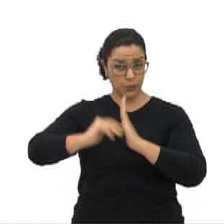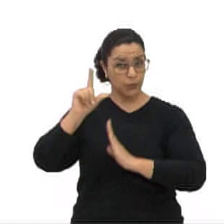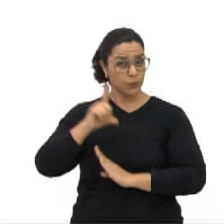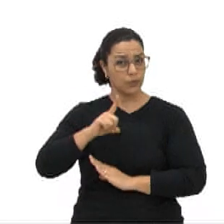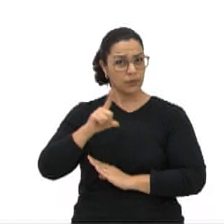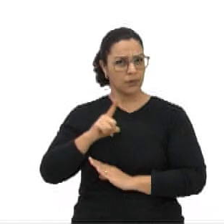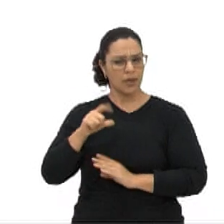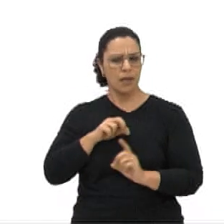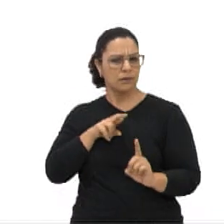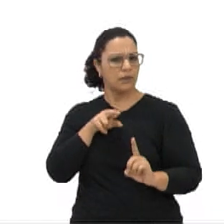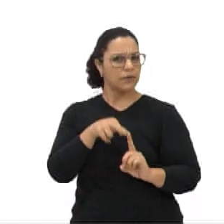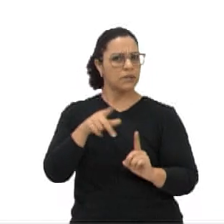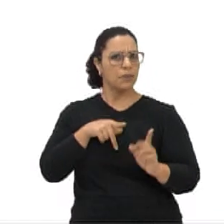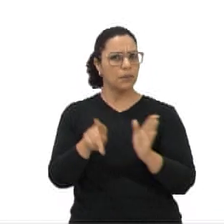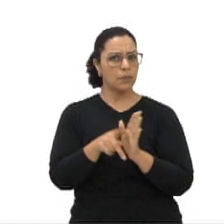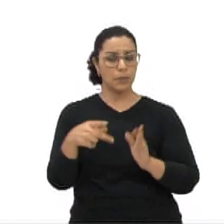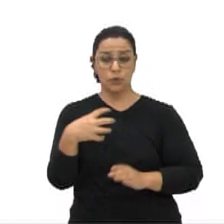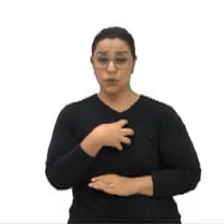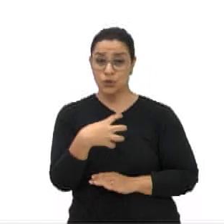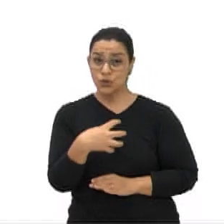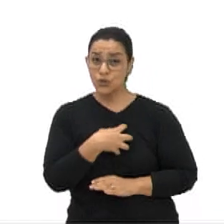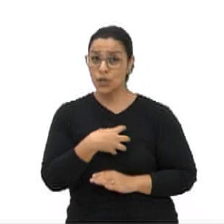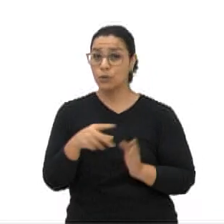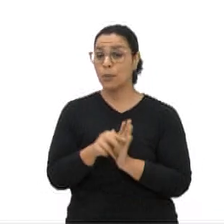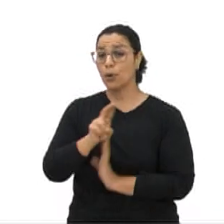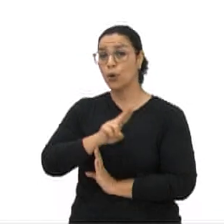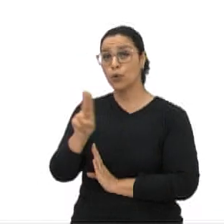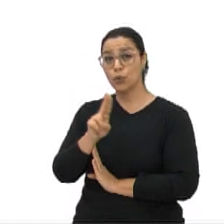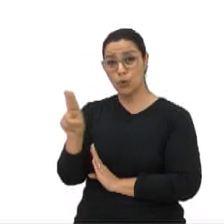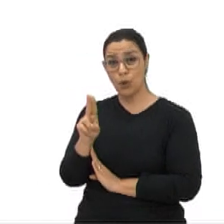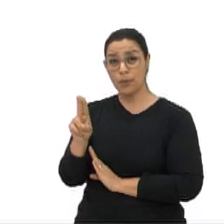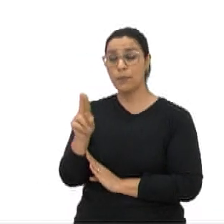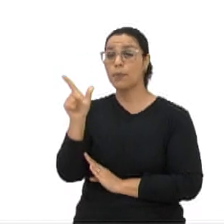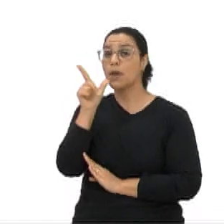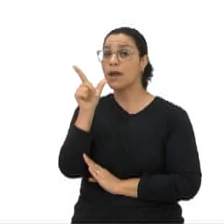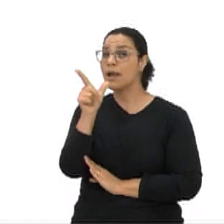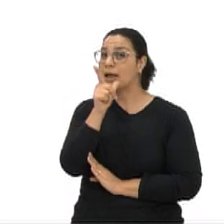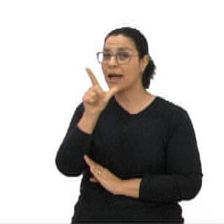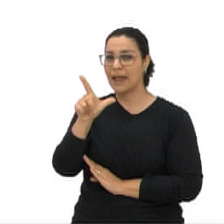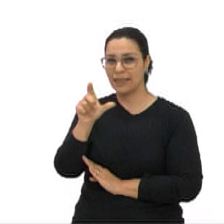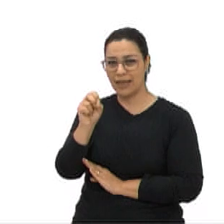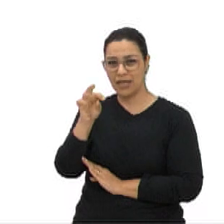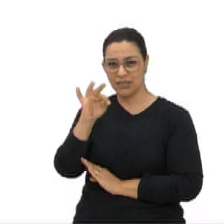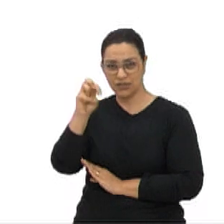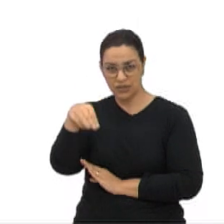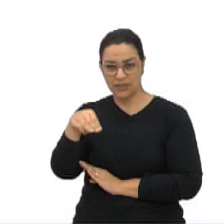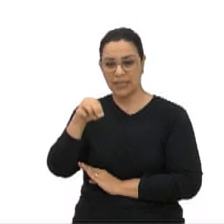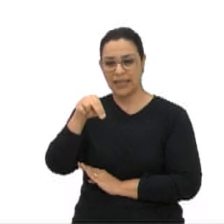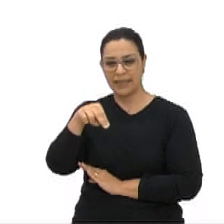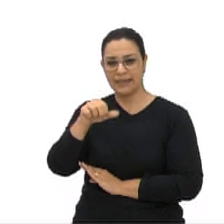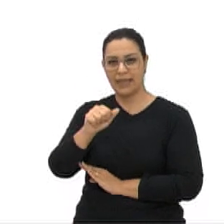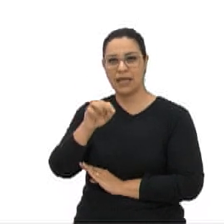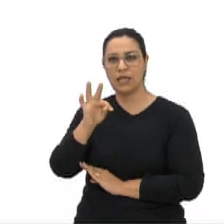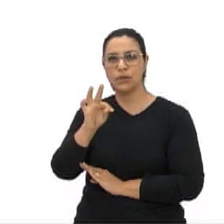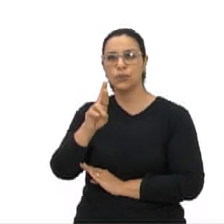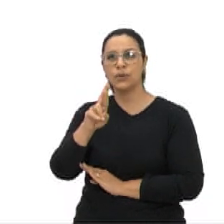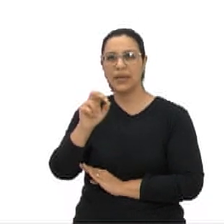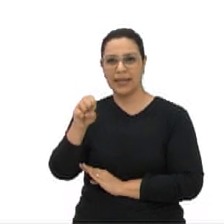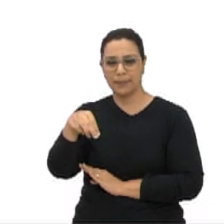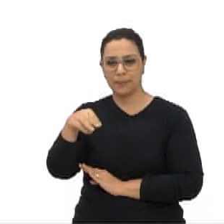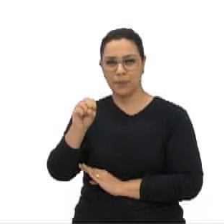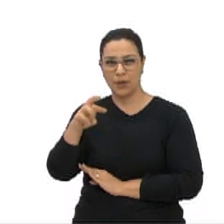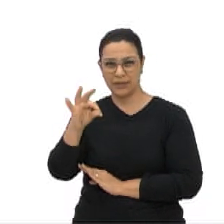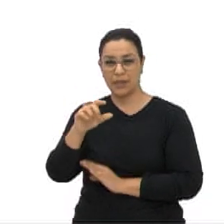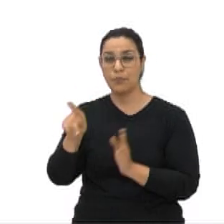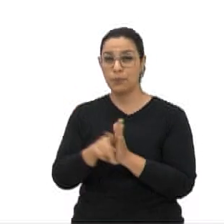pictórico reflete-se na sua própria denominação nas línguas latinas, natureza morta, nature morte, e nas